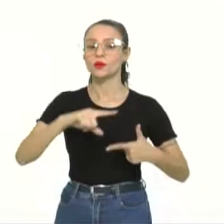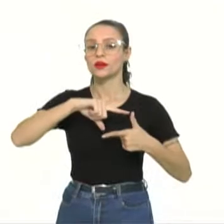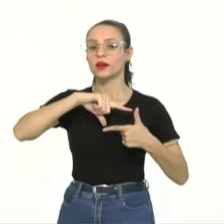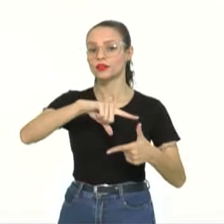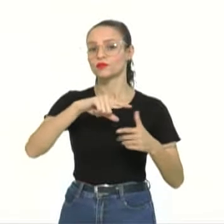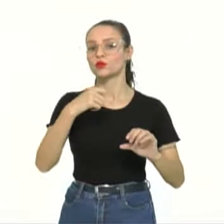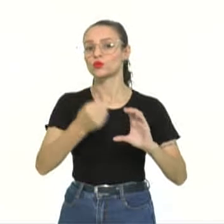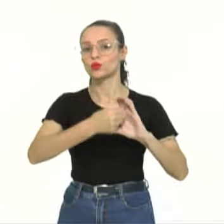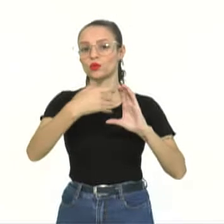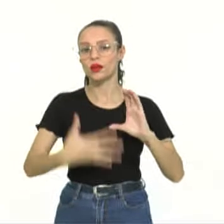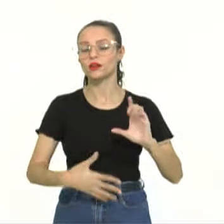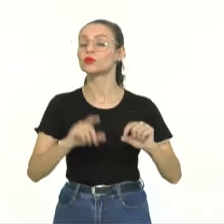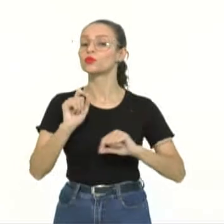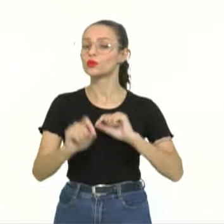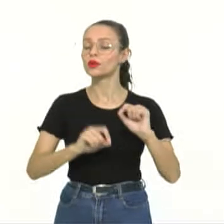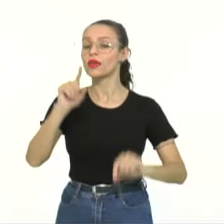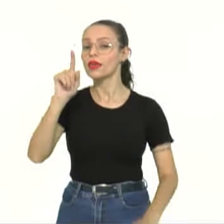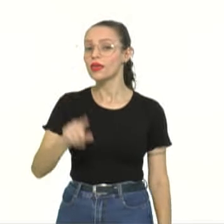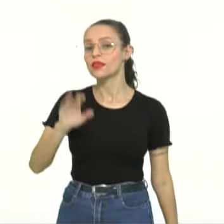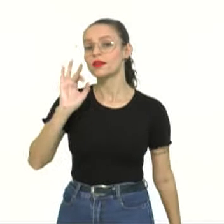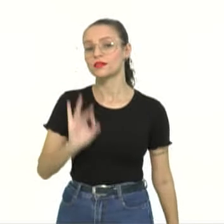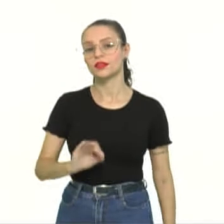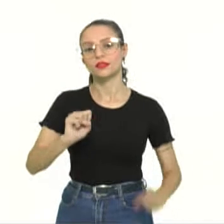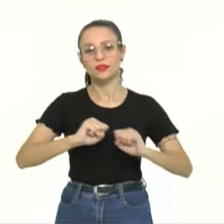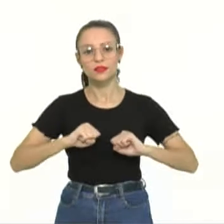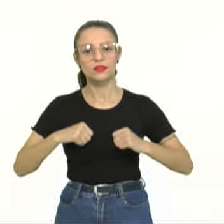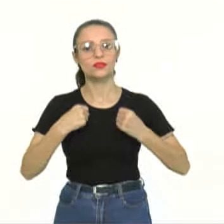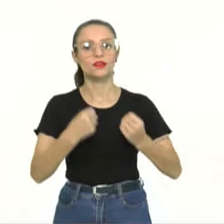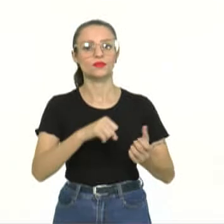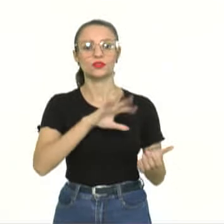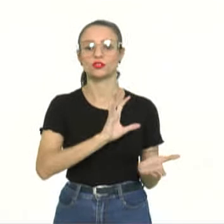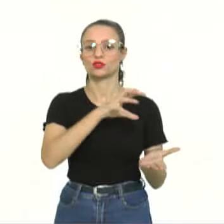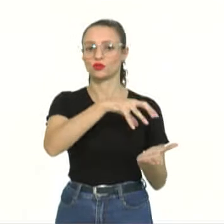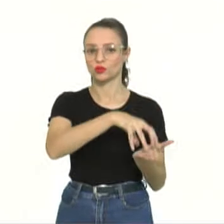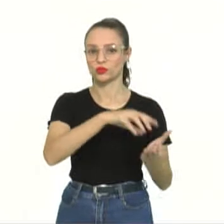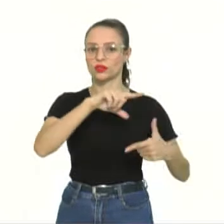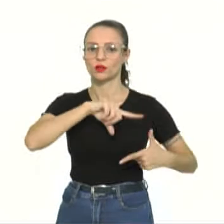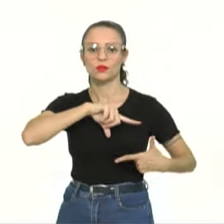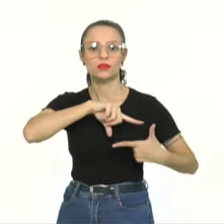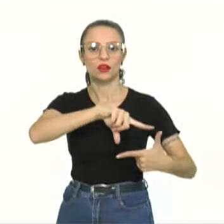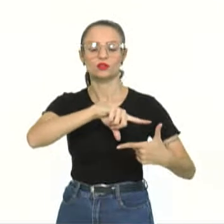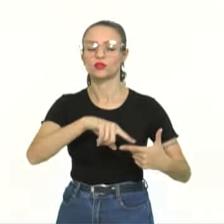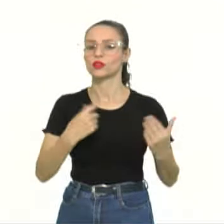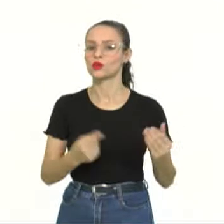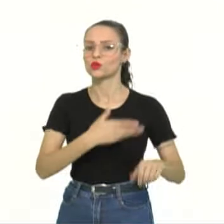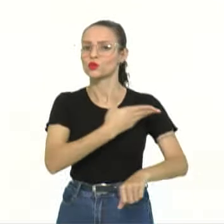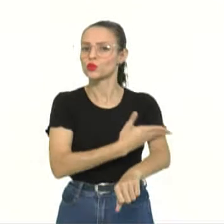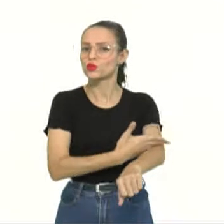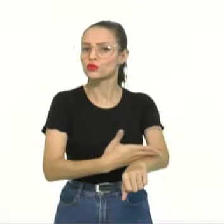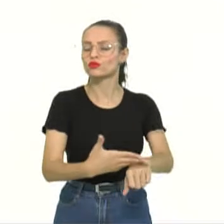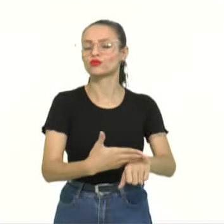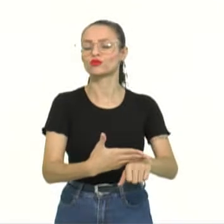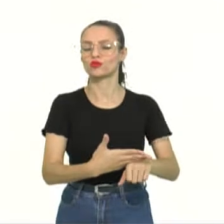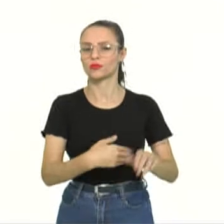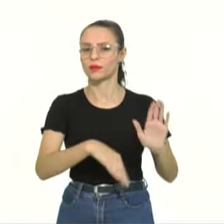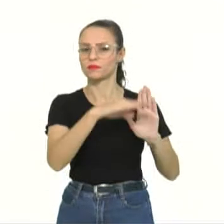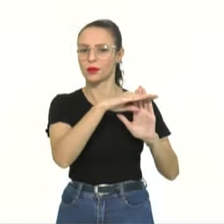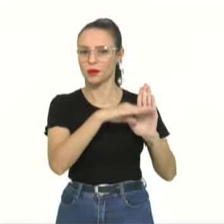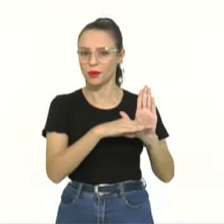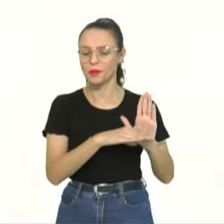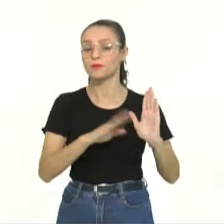conservadorismo os caracteriza justamente pela defesa das instituições tradicionais dos costumes das